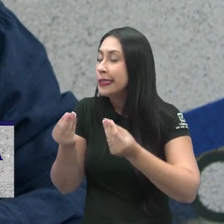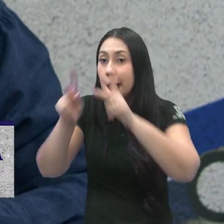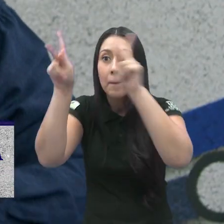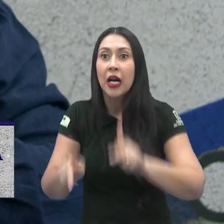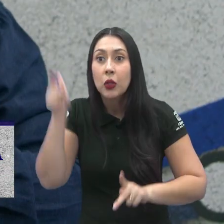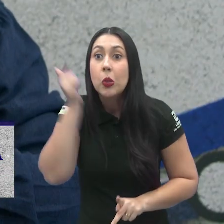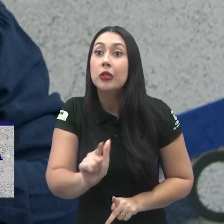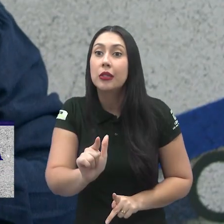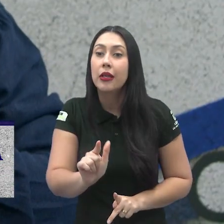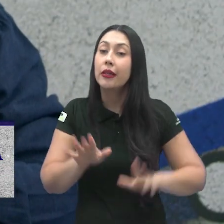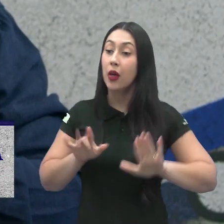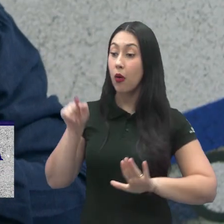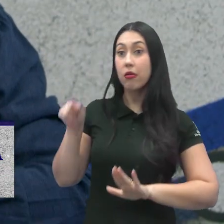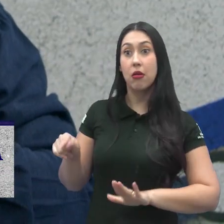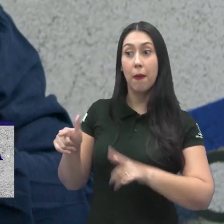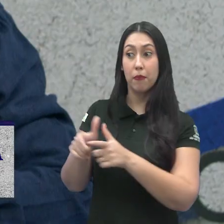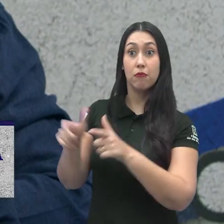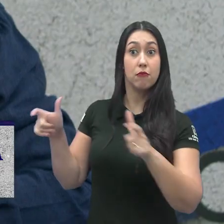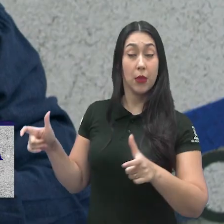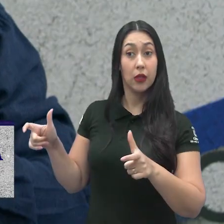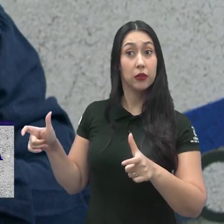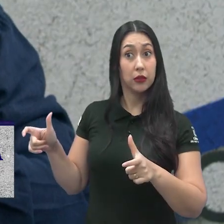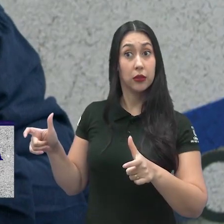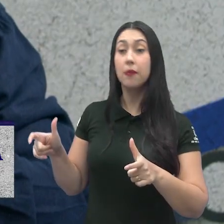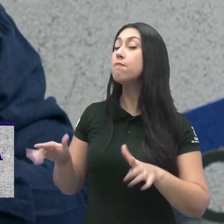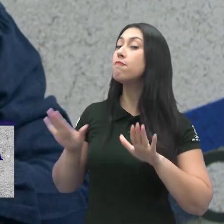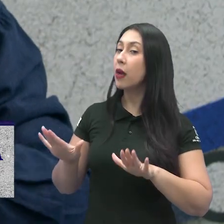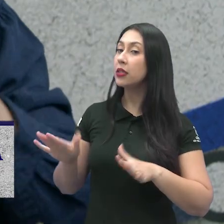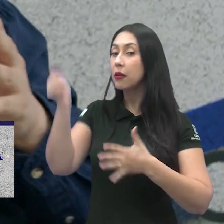modo que o profissional de relações internacionais é mais amplo, é